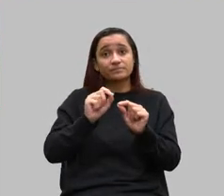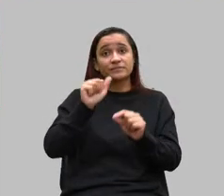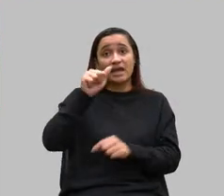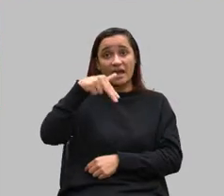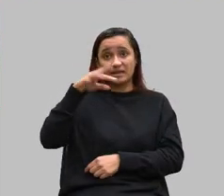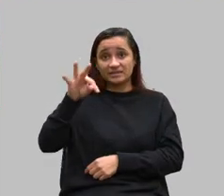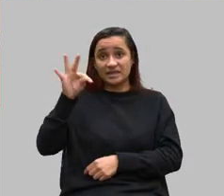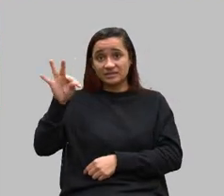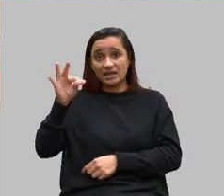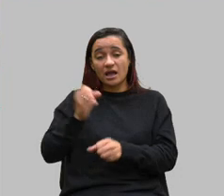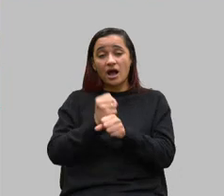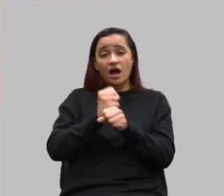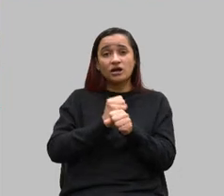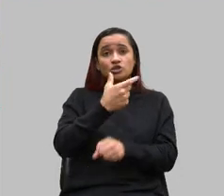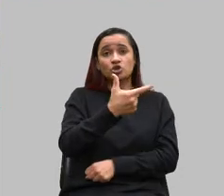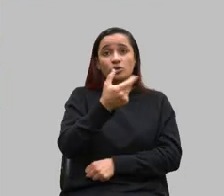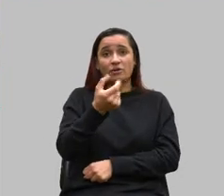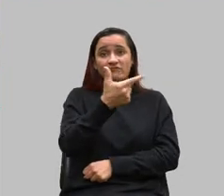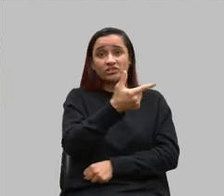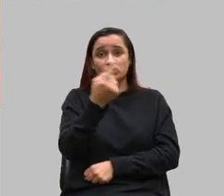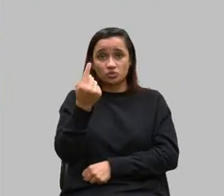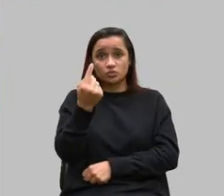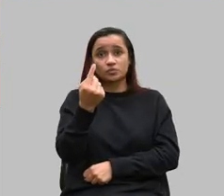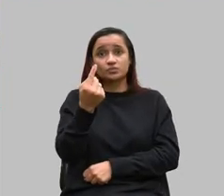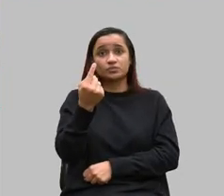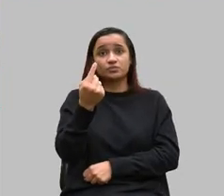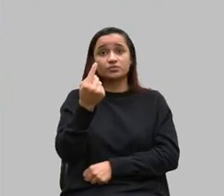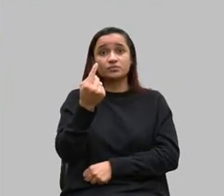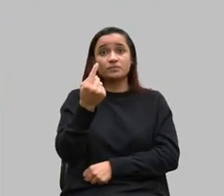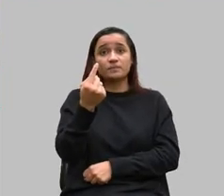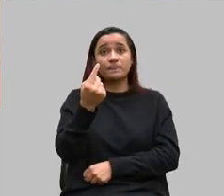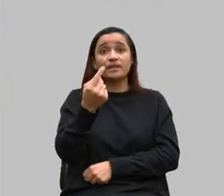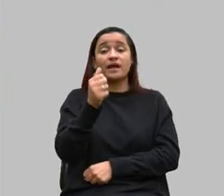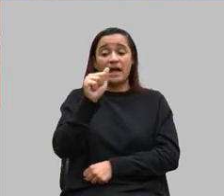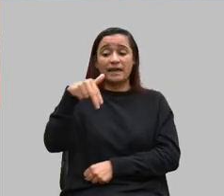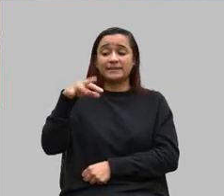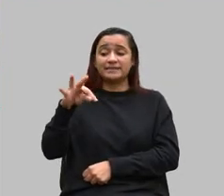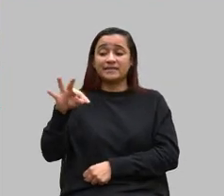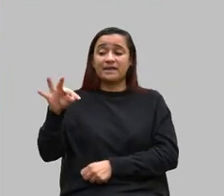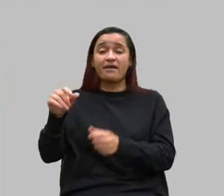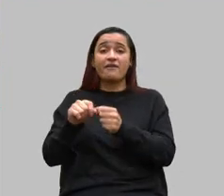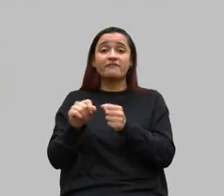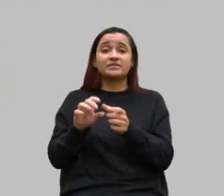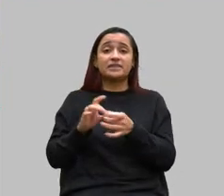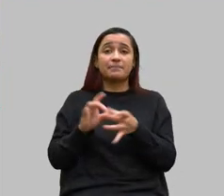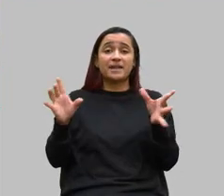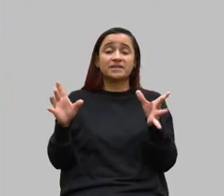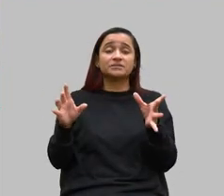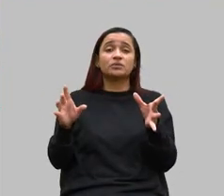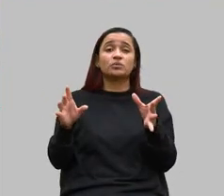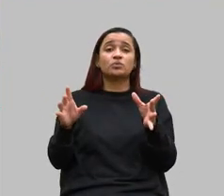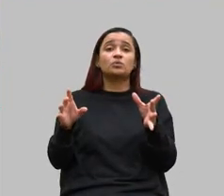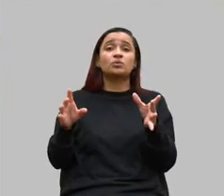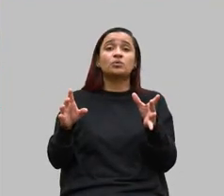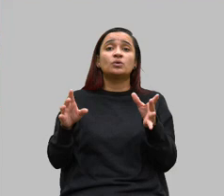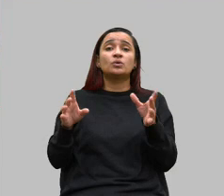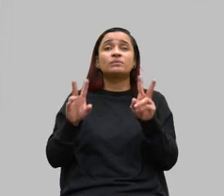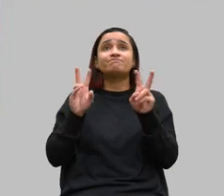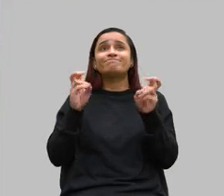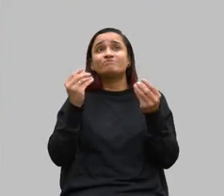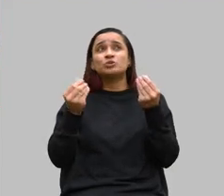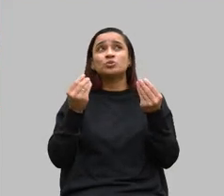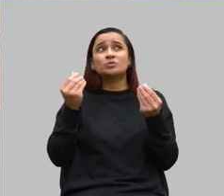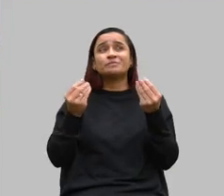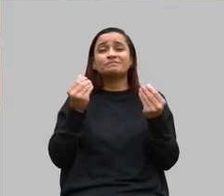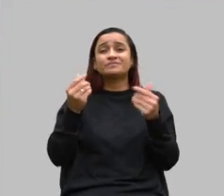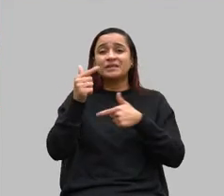em 2021 viu Guilherme e em 2021 a ntt fez uma deliberação muito e vamos dizer assim trabalhado